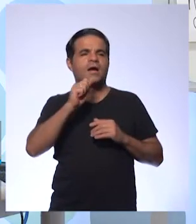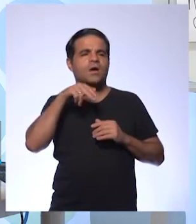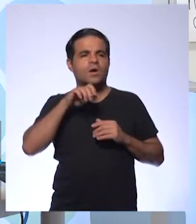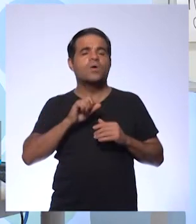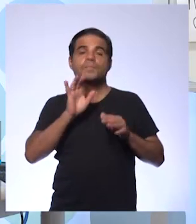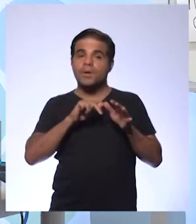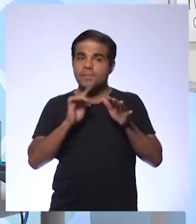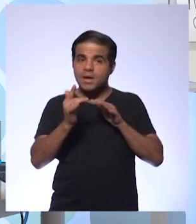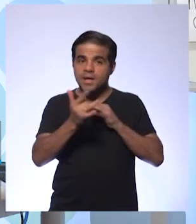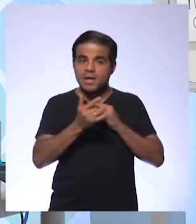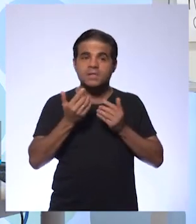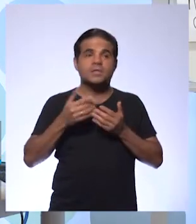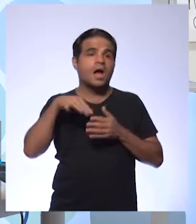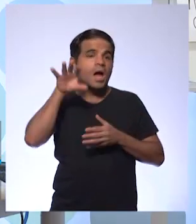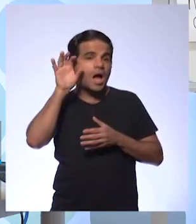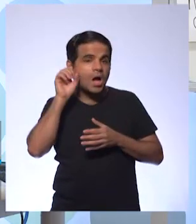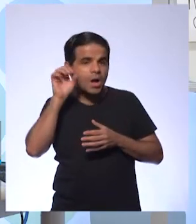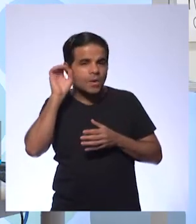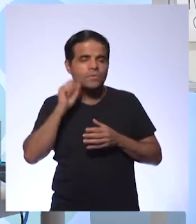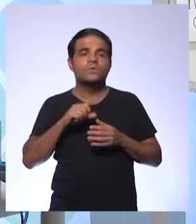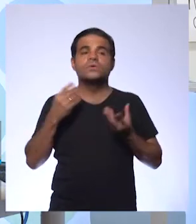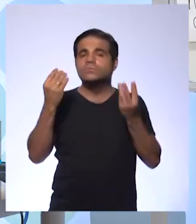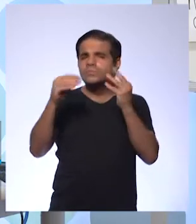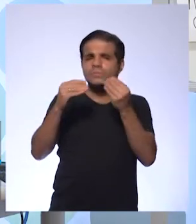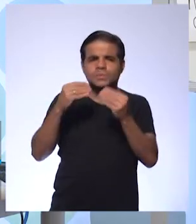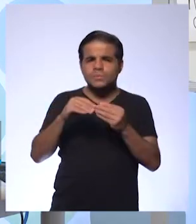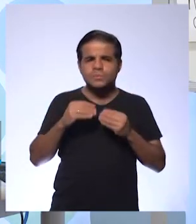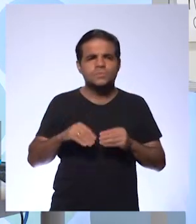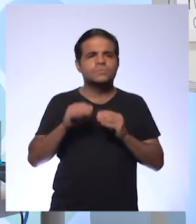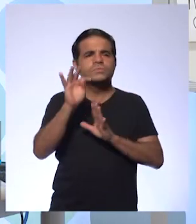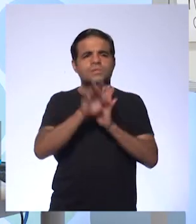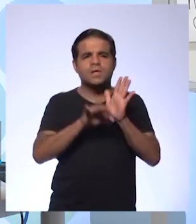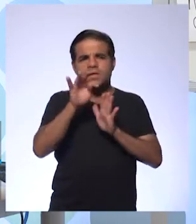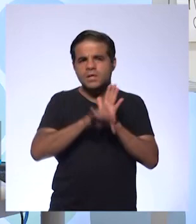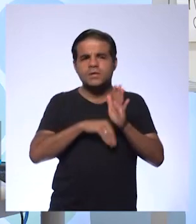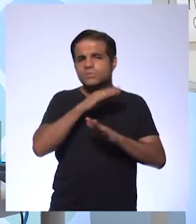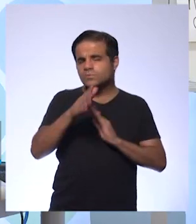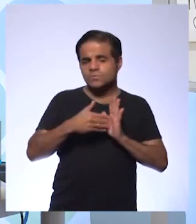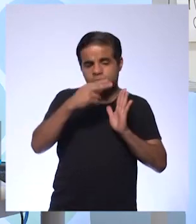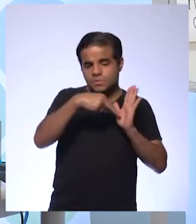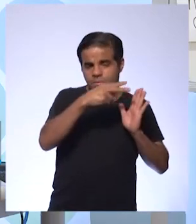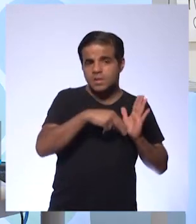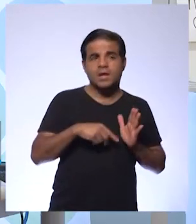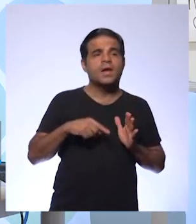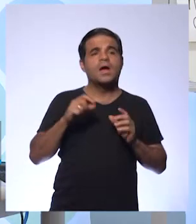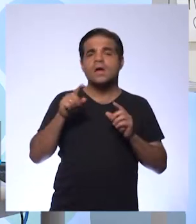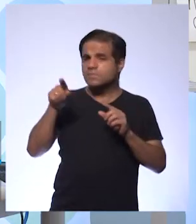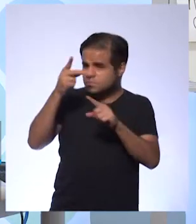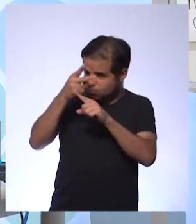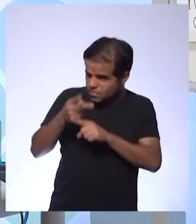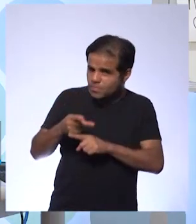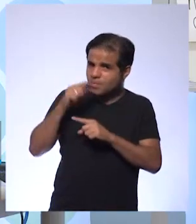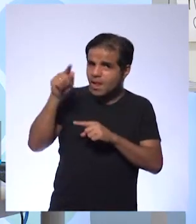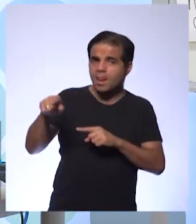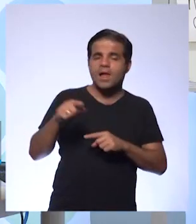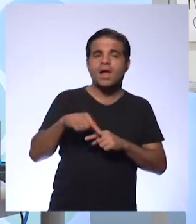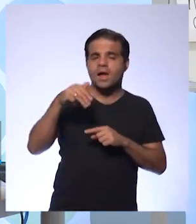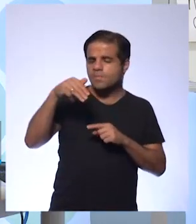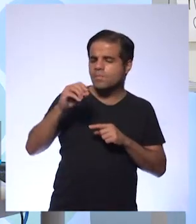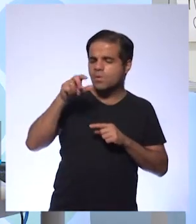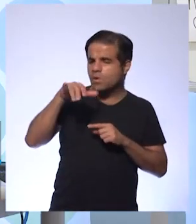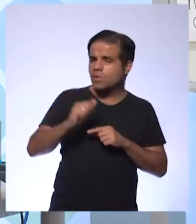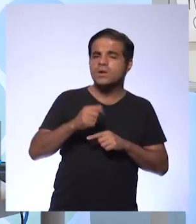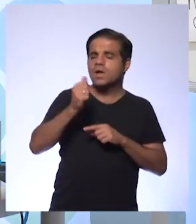rede social de áudios, gente. Eu coloco os áudios dos textos todos que eu leio aqui na aula e vocês procuram lá, aquela Mônica. Vai